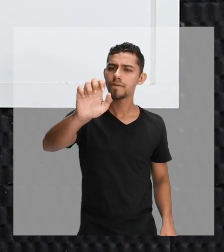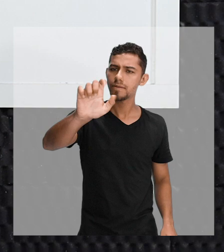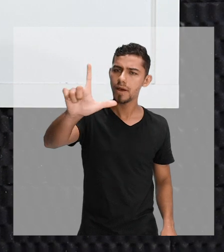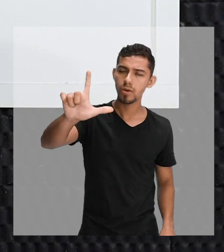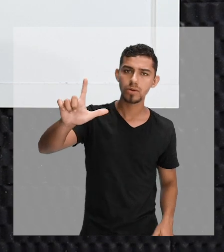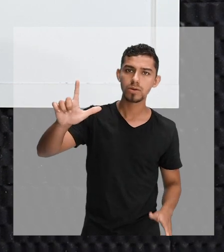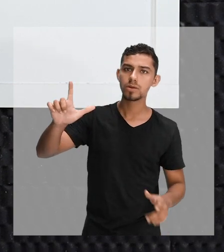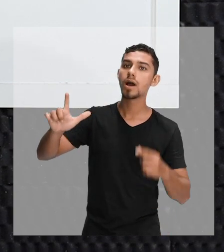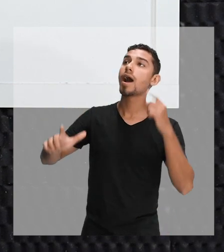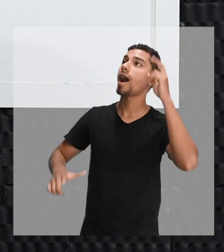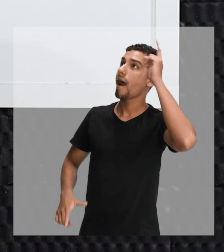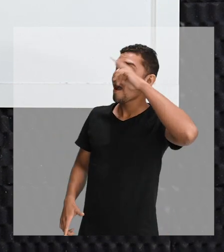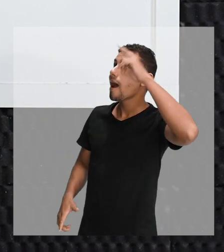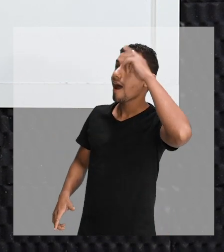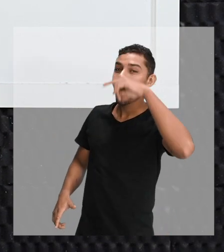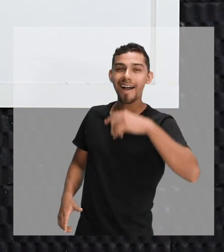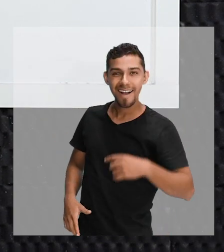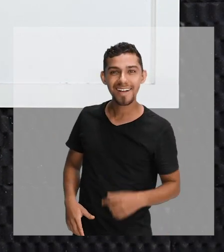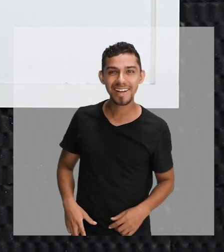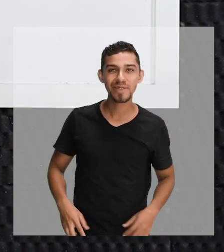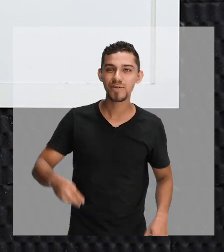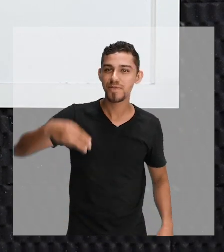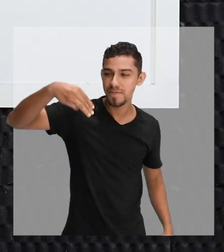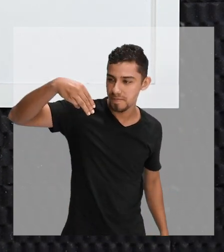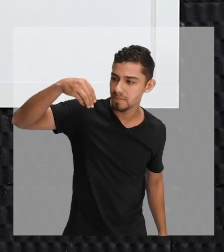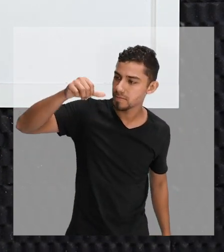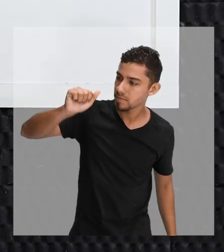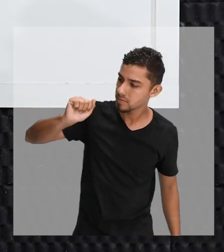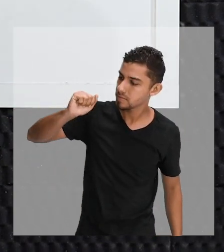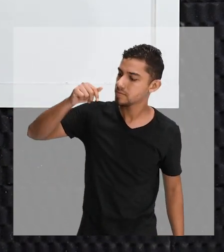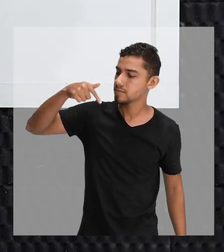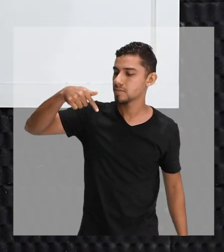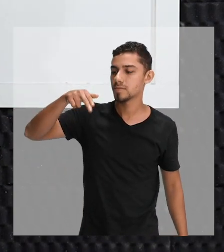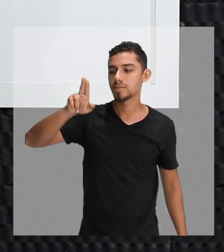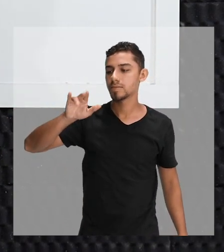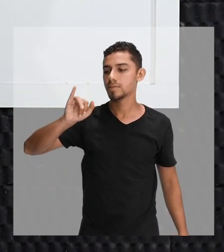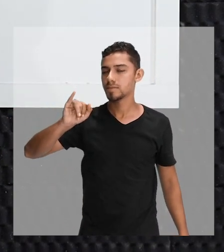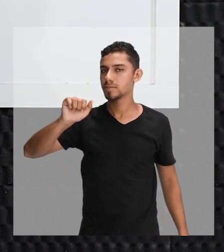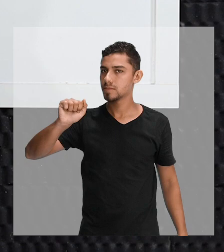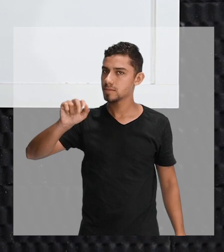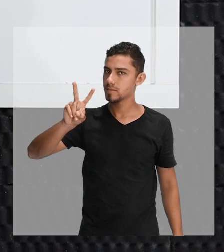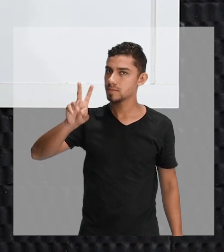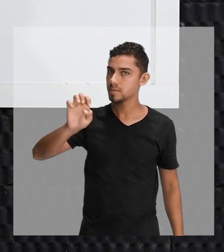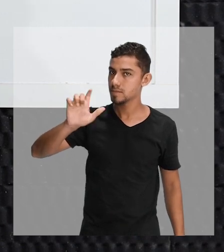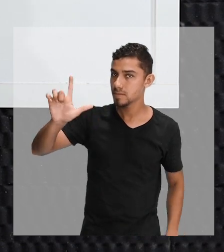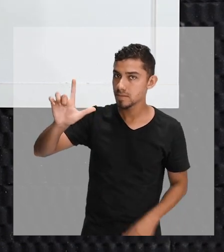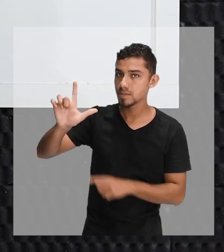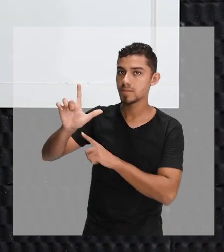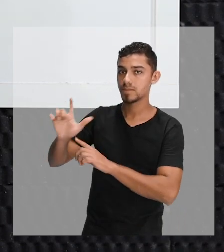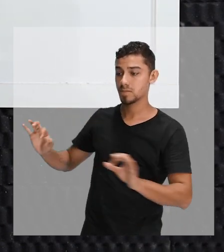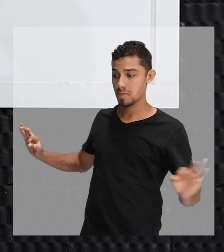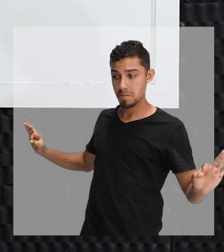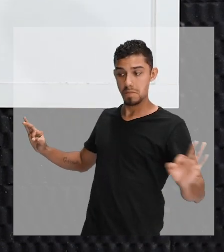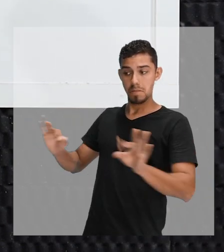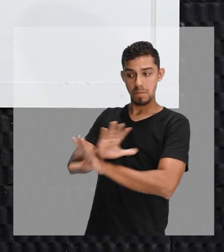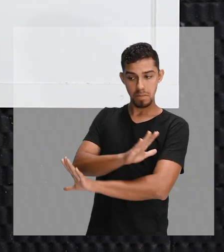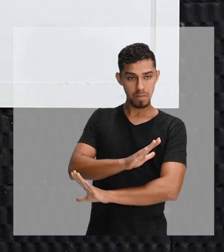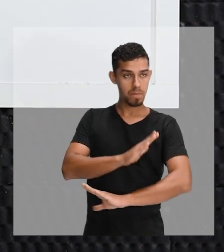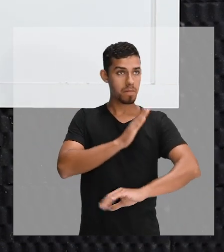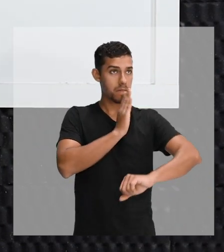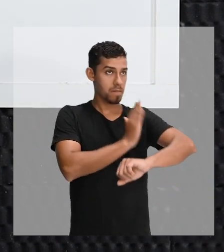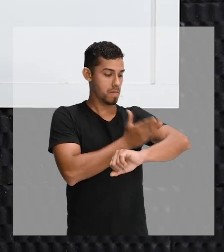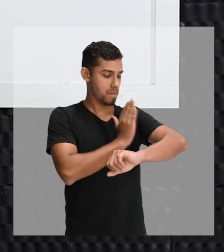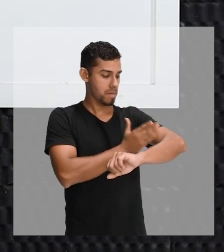lembrou. Maquiavel já vai trazer uma nova formulação, rompendo com este elemento medieval, que traz uma